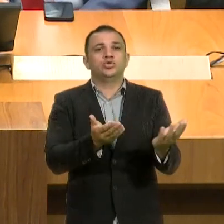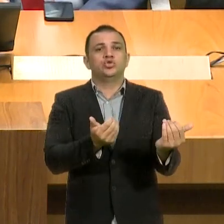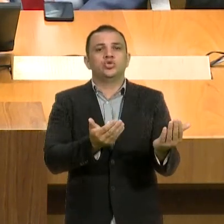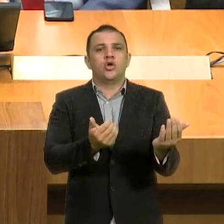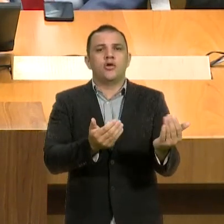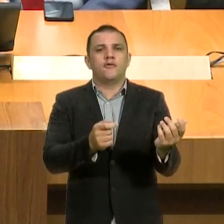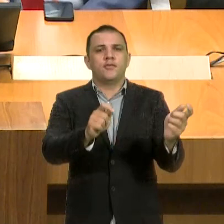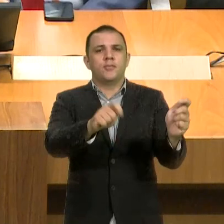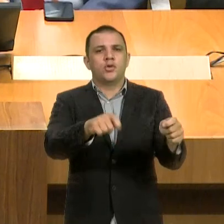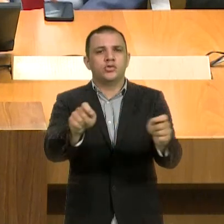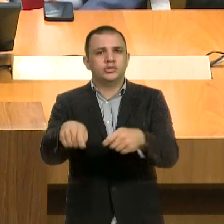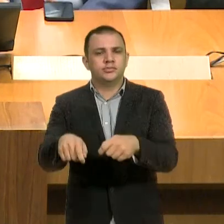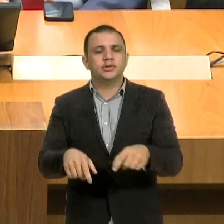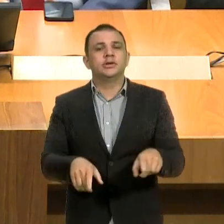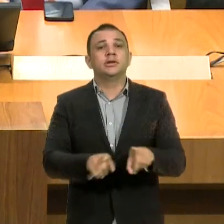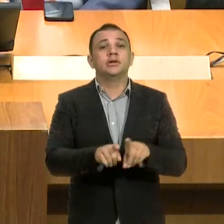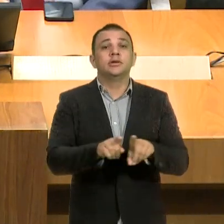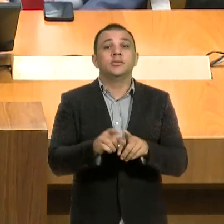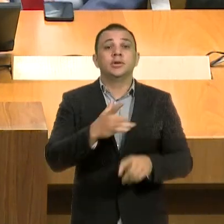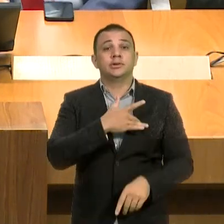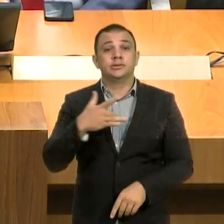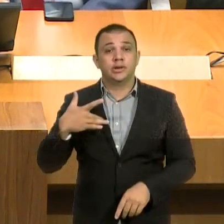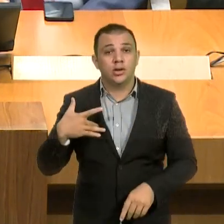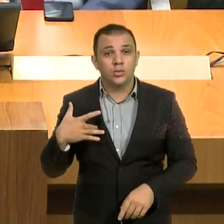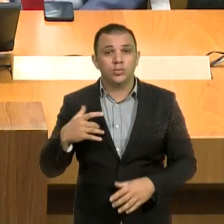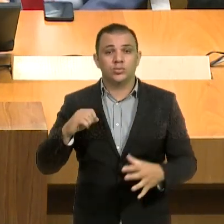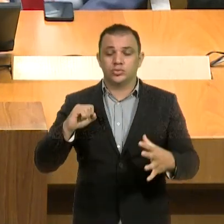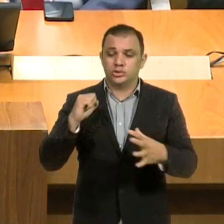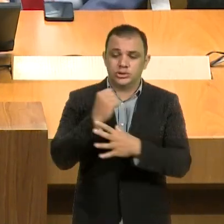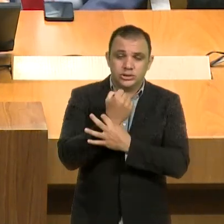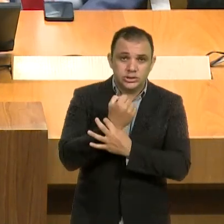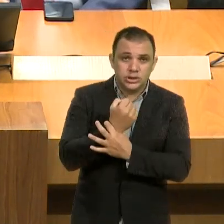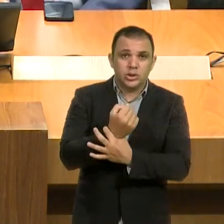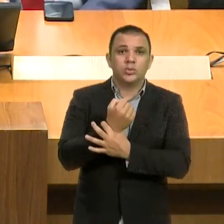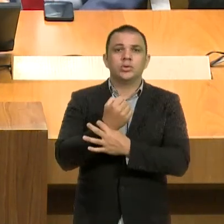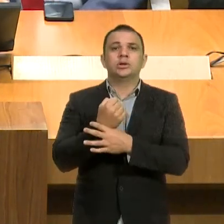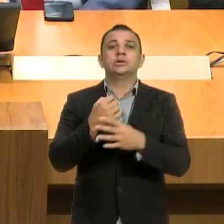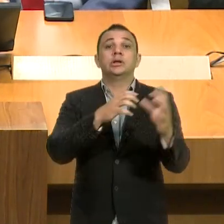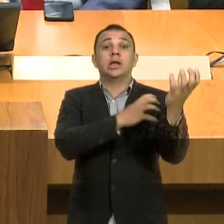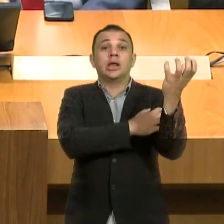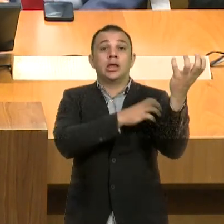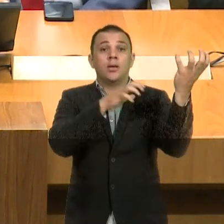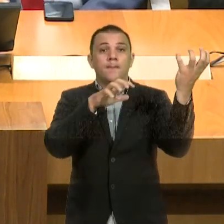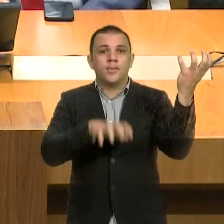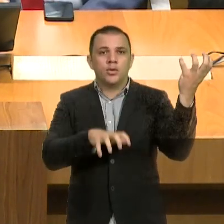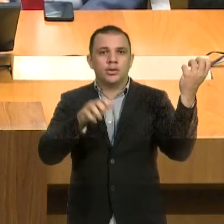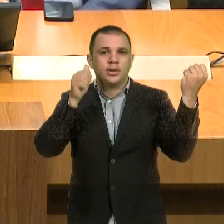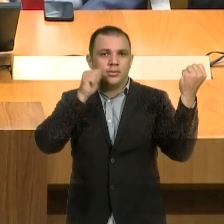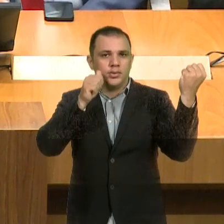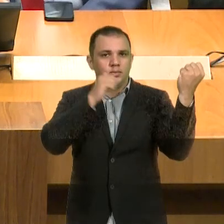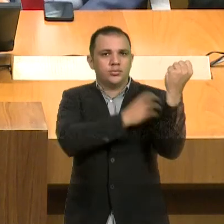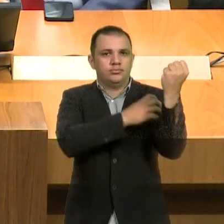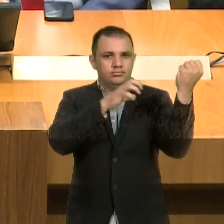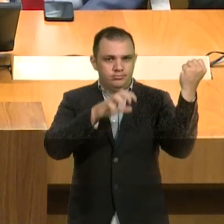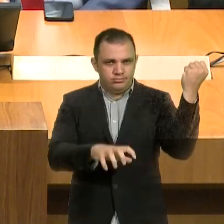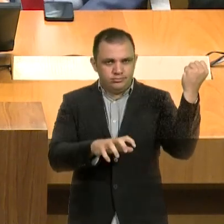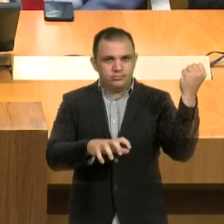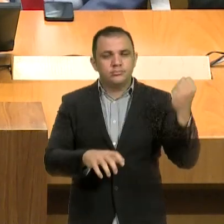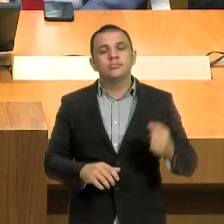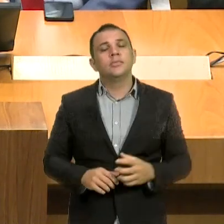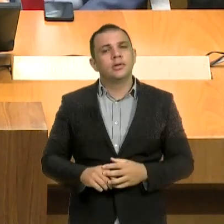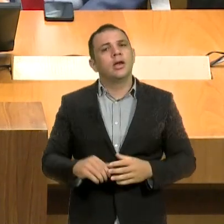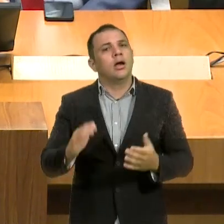a saúde, segurança e empoderamento das mulheres são alguns